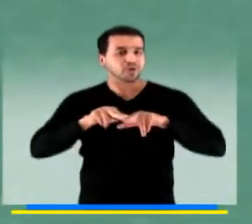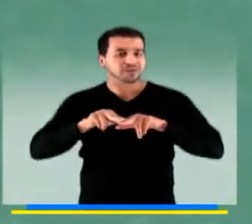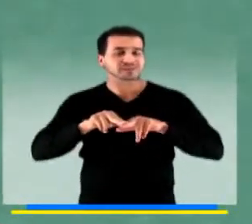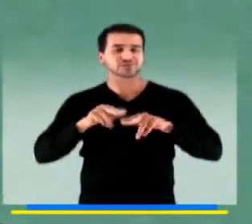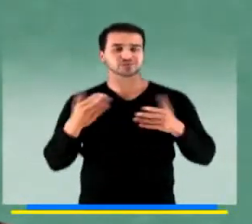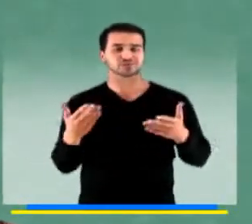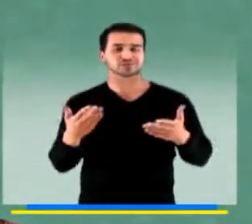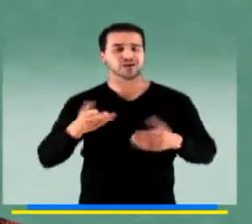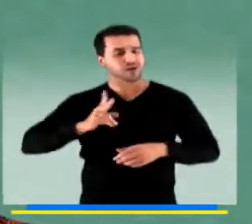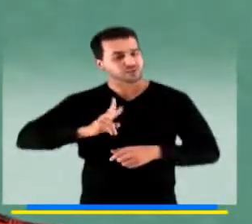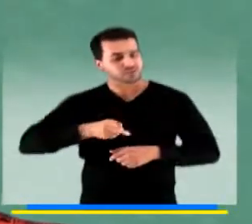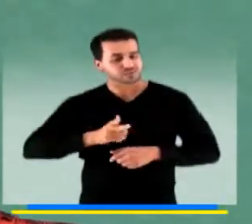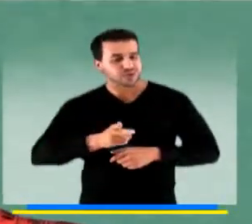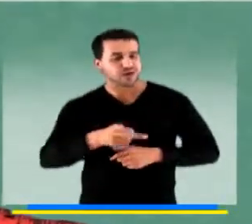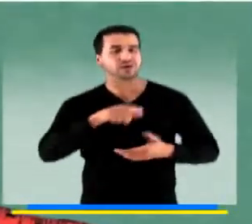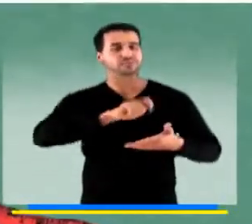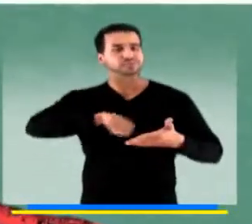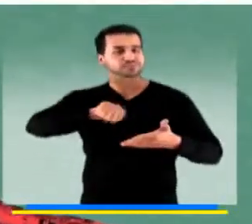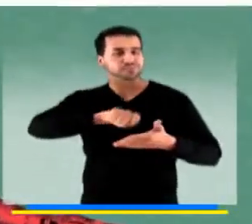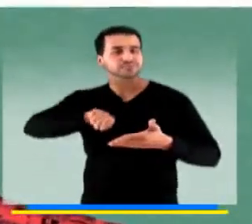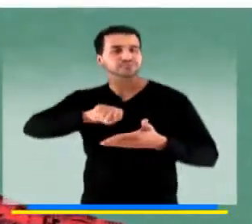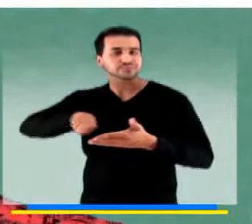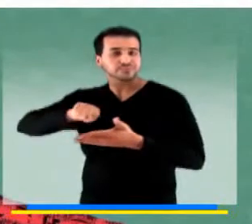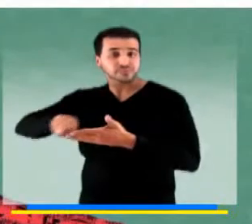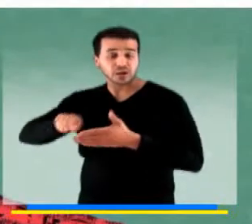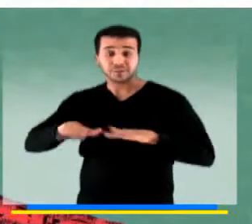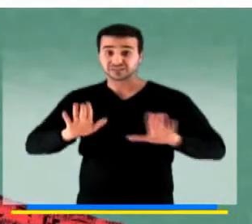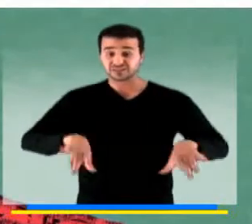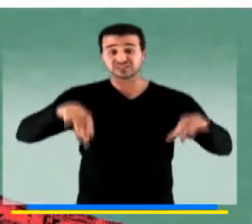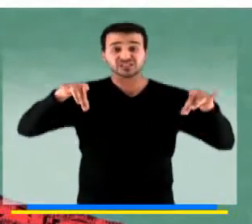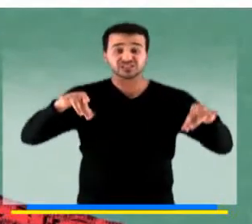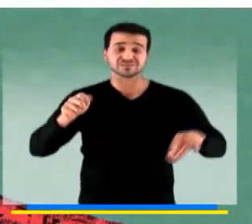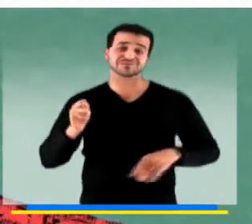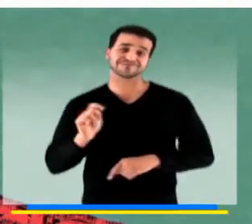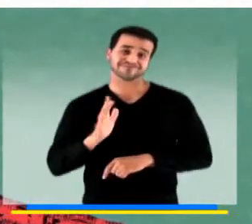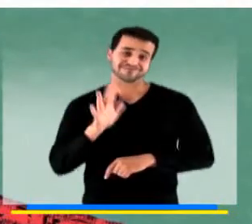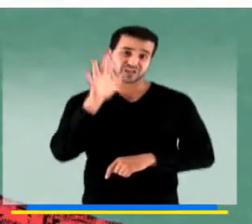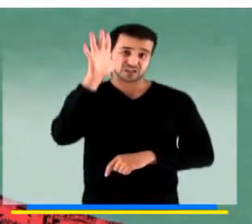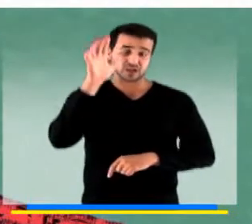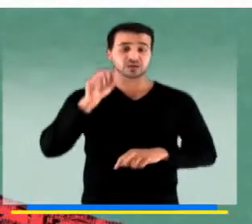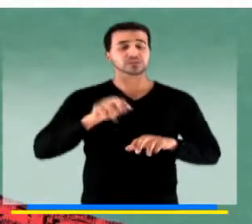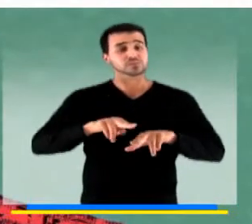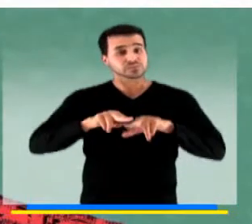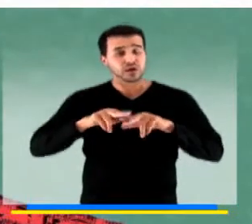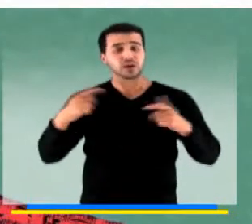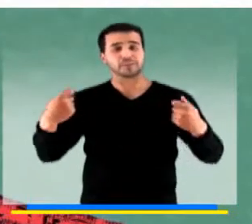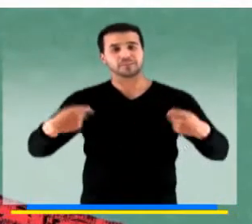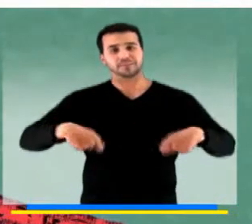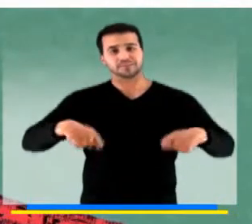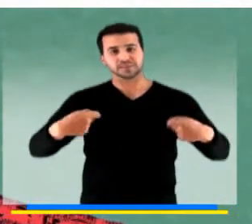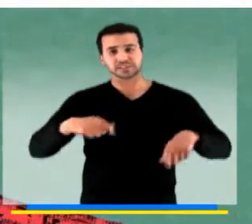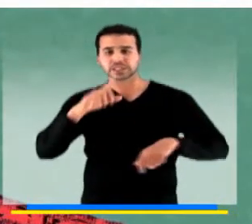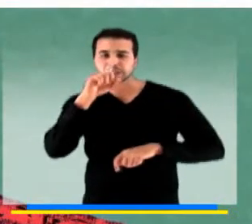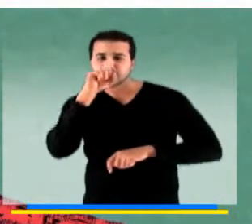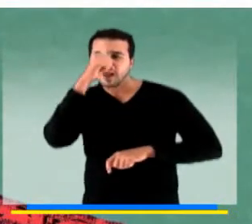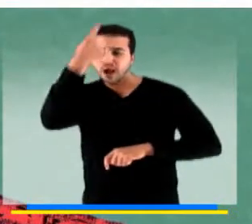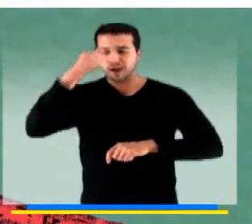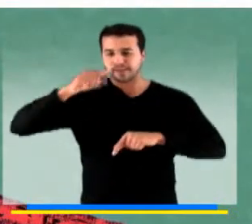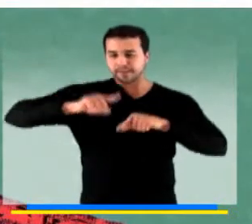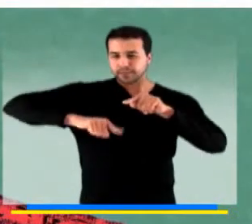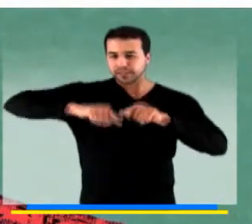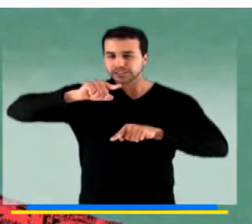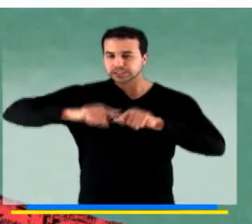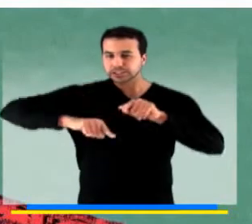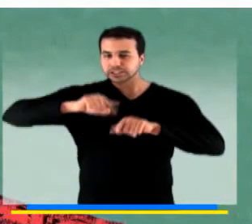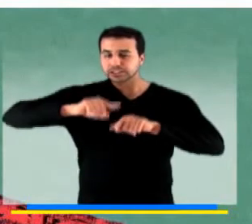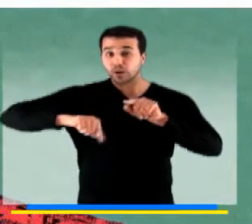mesmo muito mais constante. Mas a seda é cara e por isso foi preciso inventar um outro